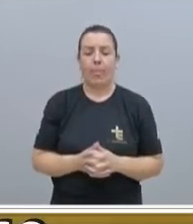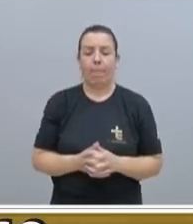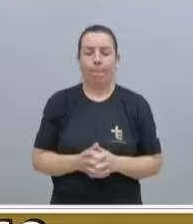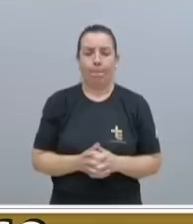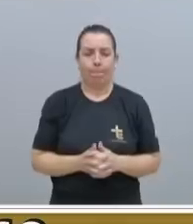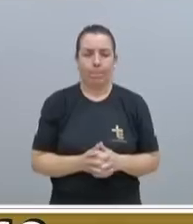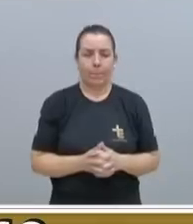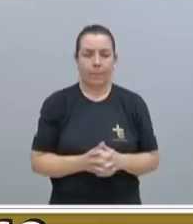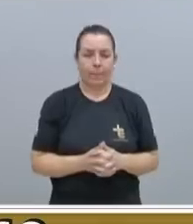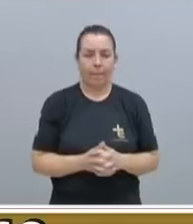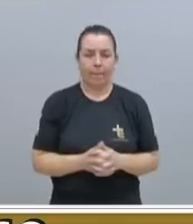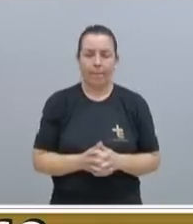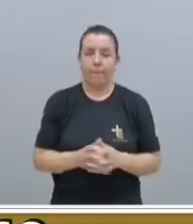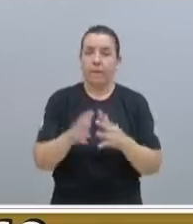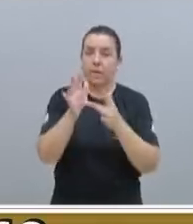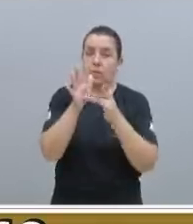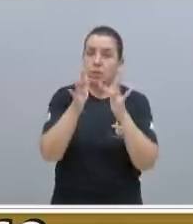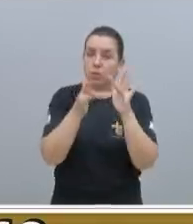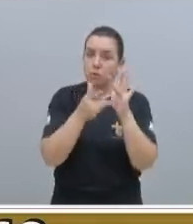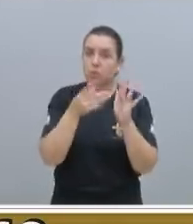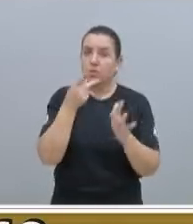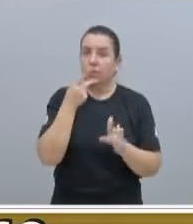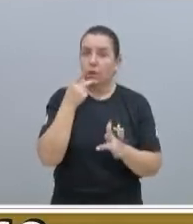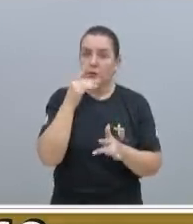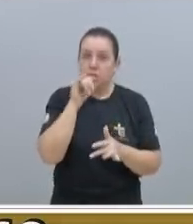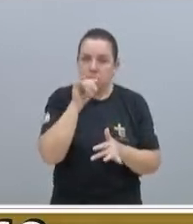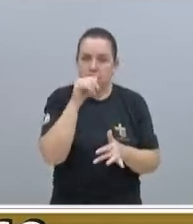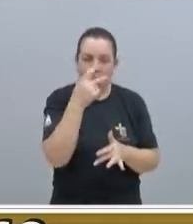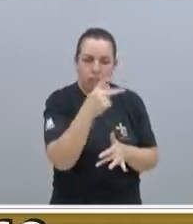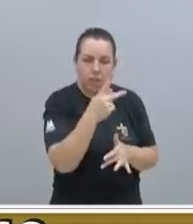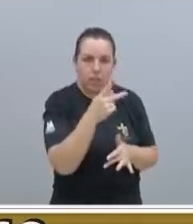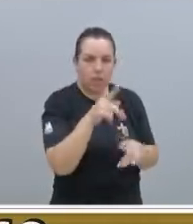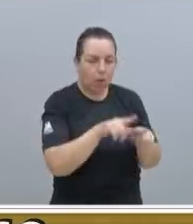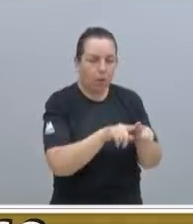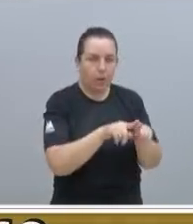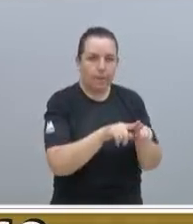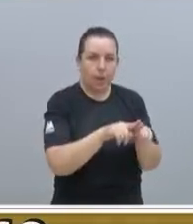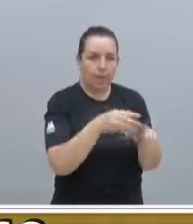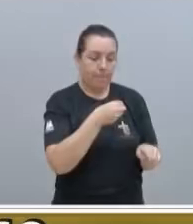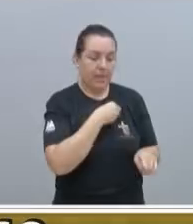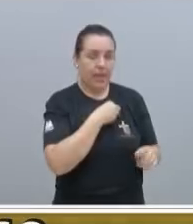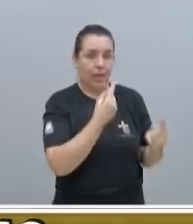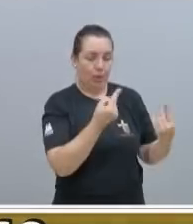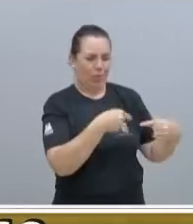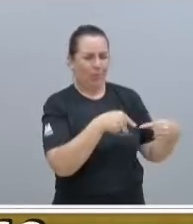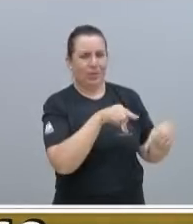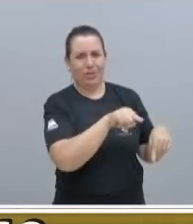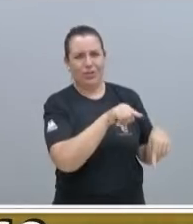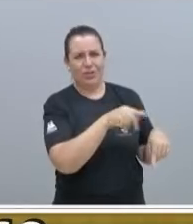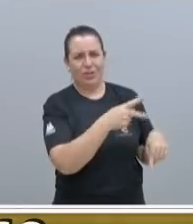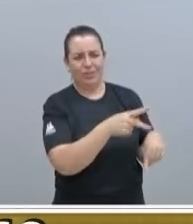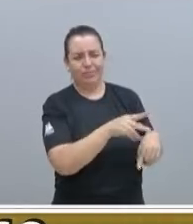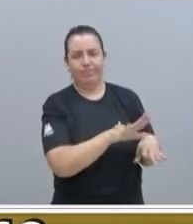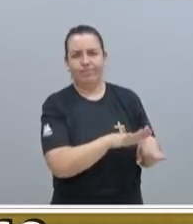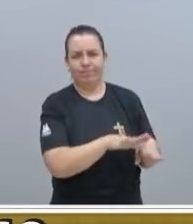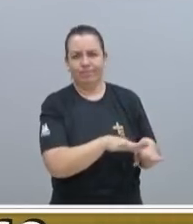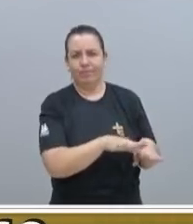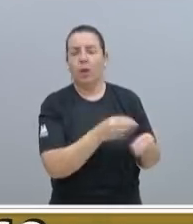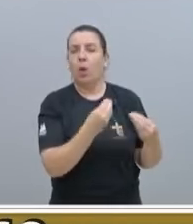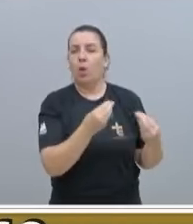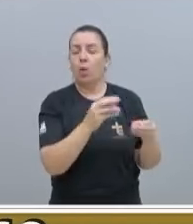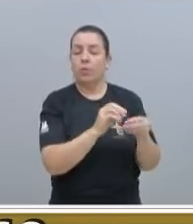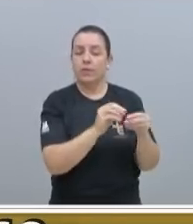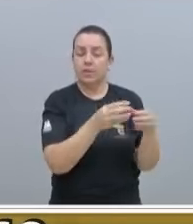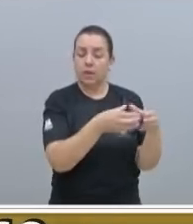jesus disse tem um irmão pecar contra tim pode dizer é um texto que fala da comunidade como agir na